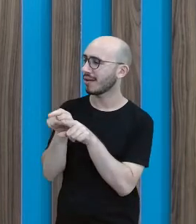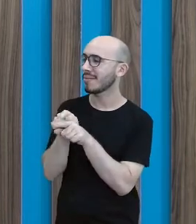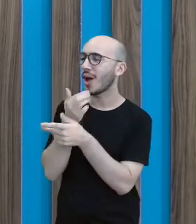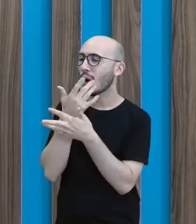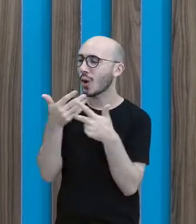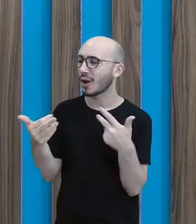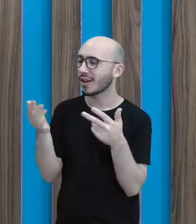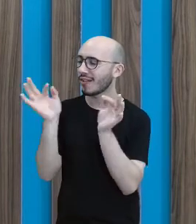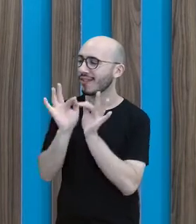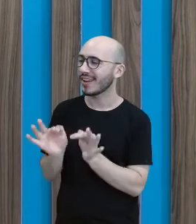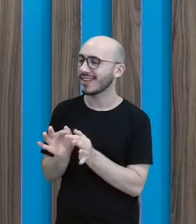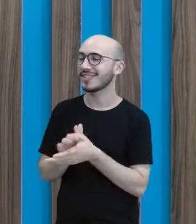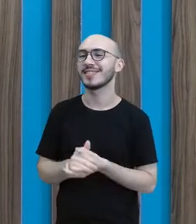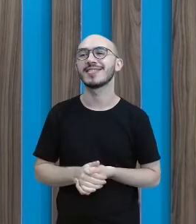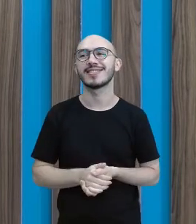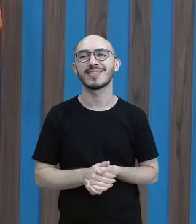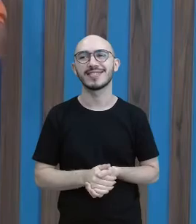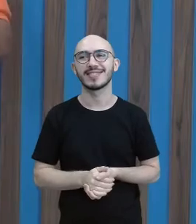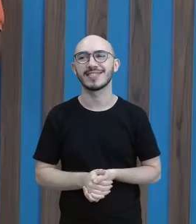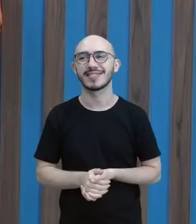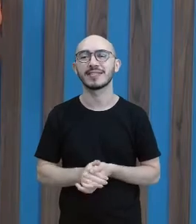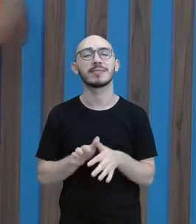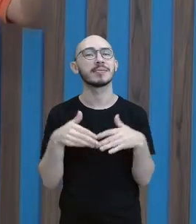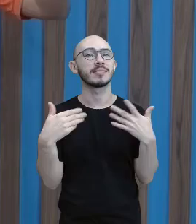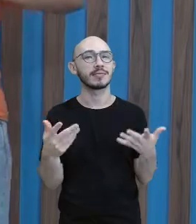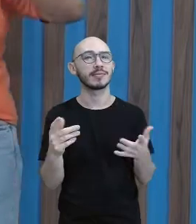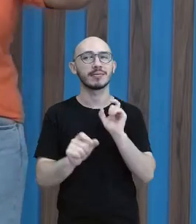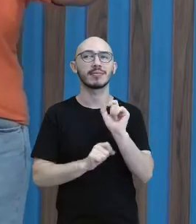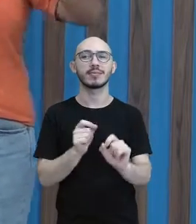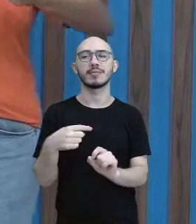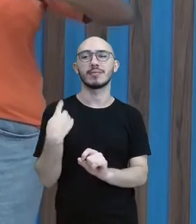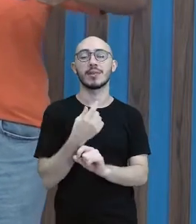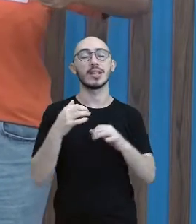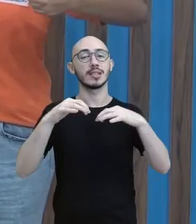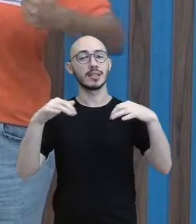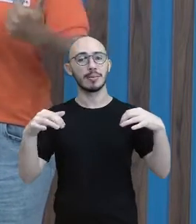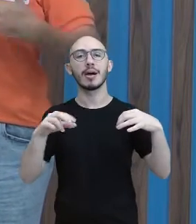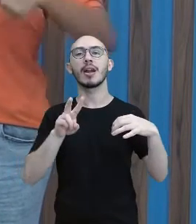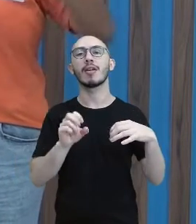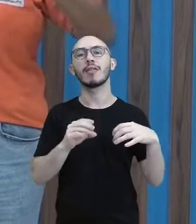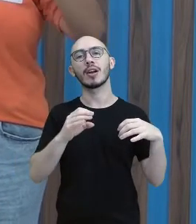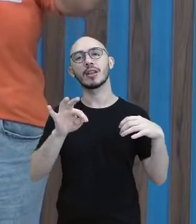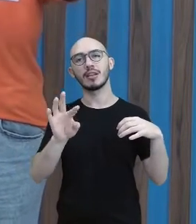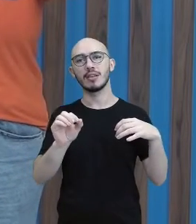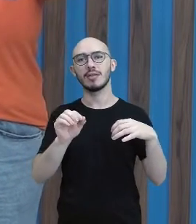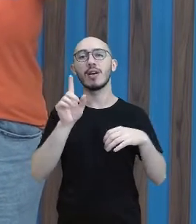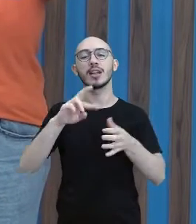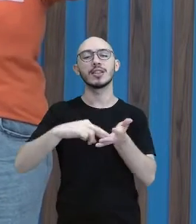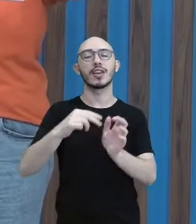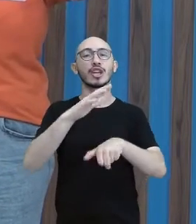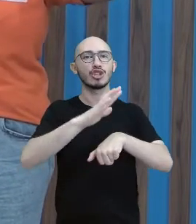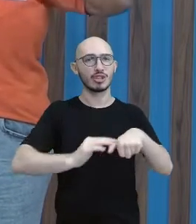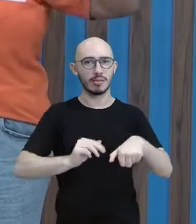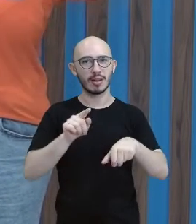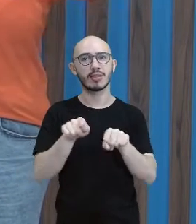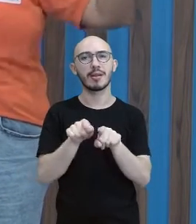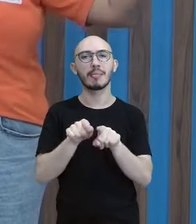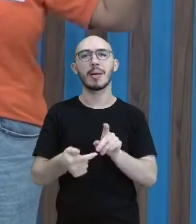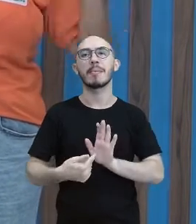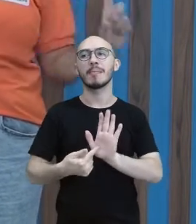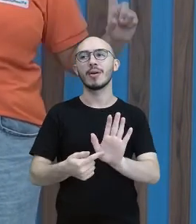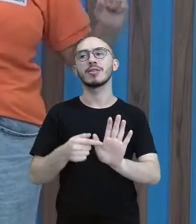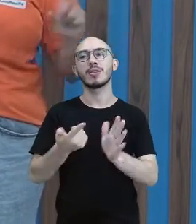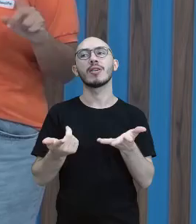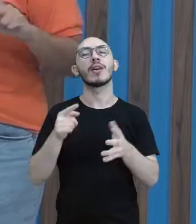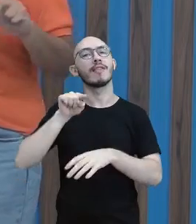colorida, feliz. Então, a gente isola esse vocativo, porque também é um indicativo de que eu estou